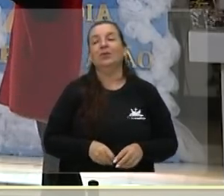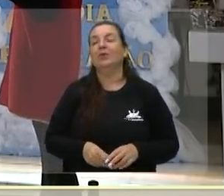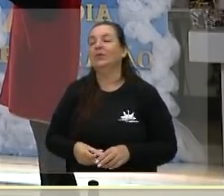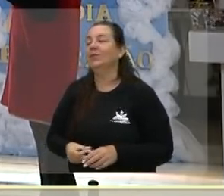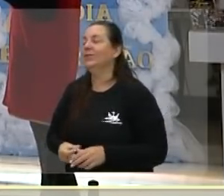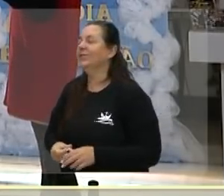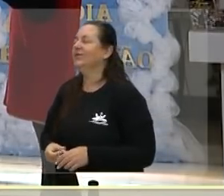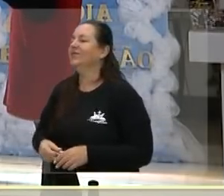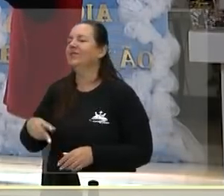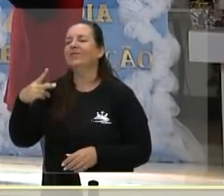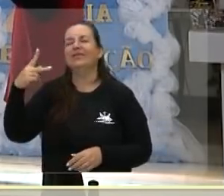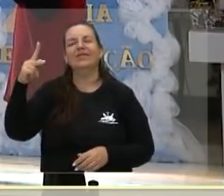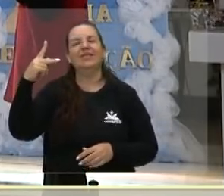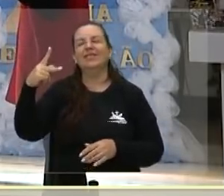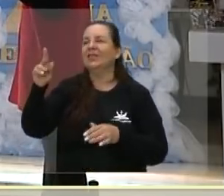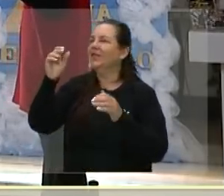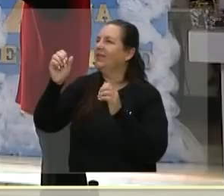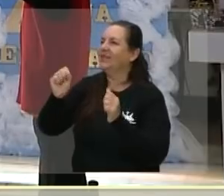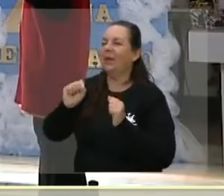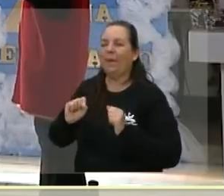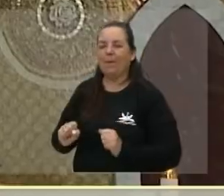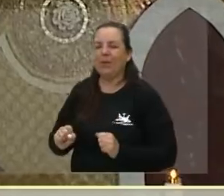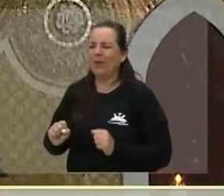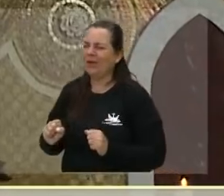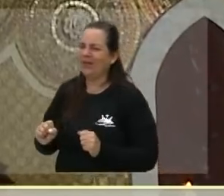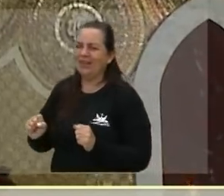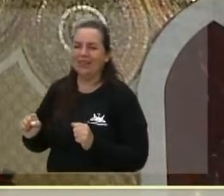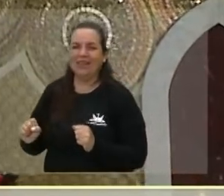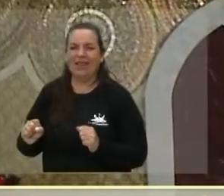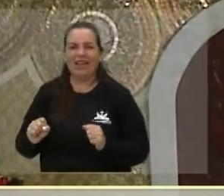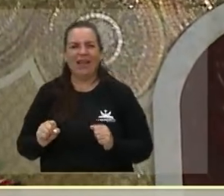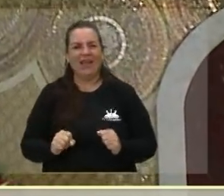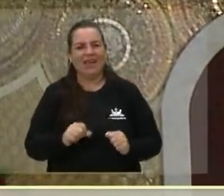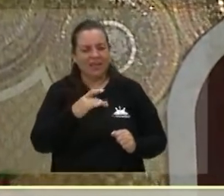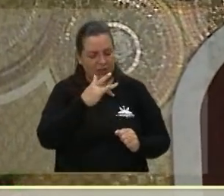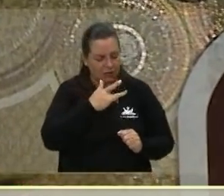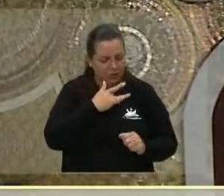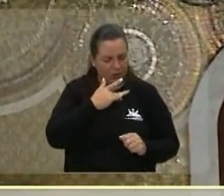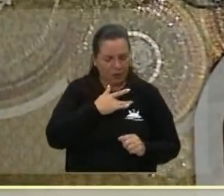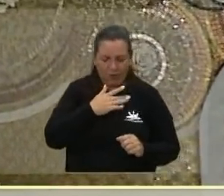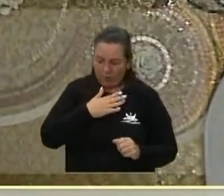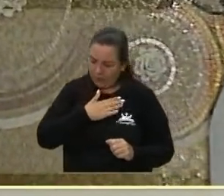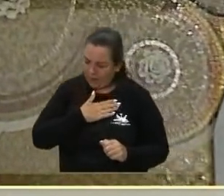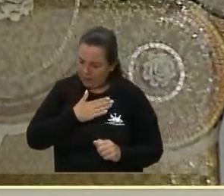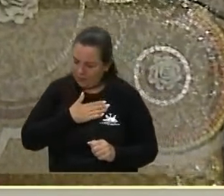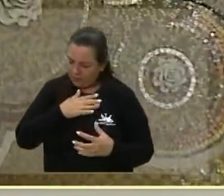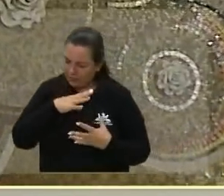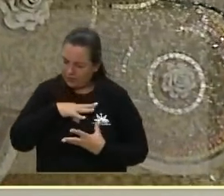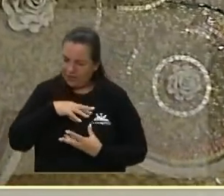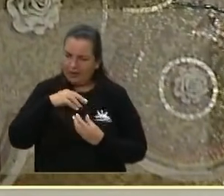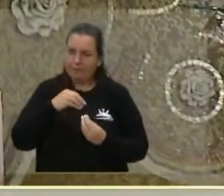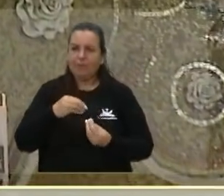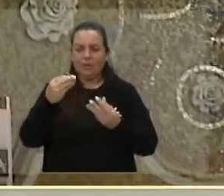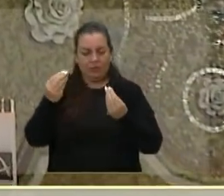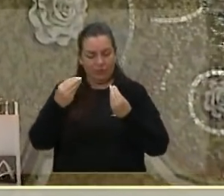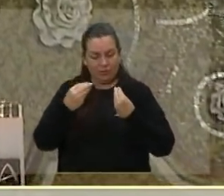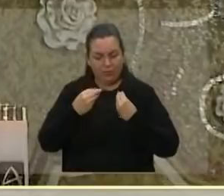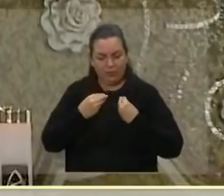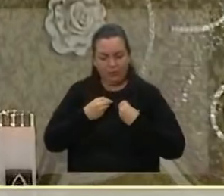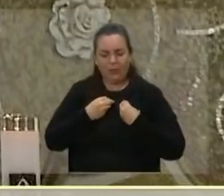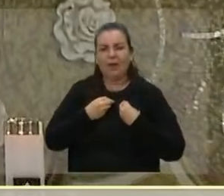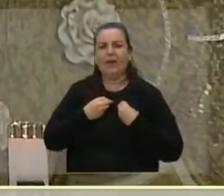com tem um problema com meu sobre nosso vem esse